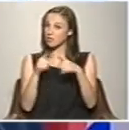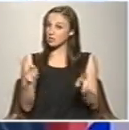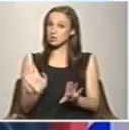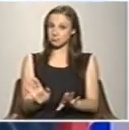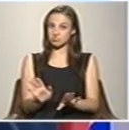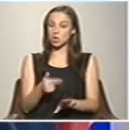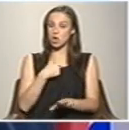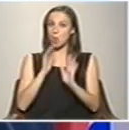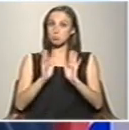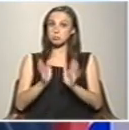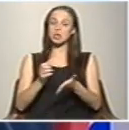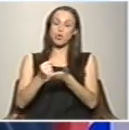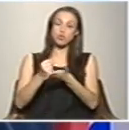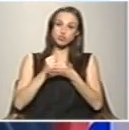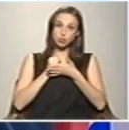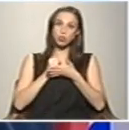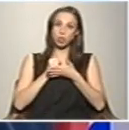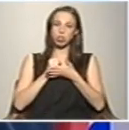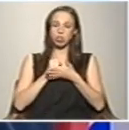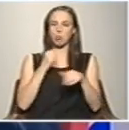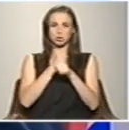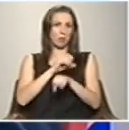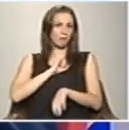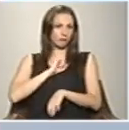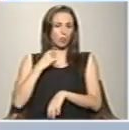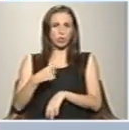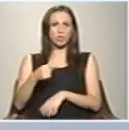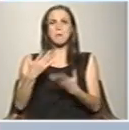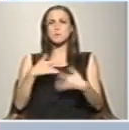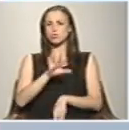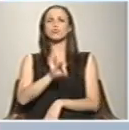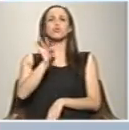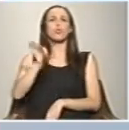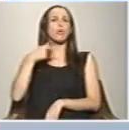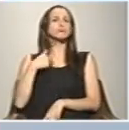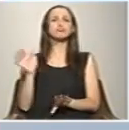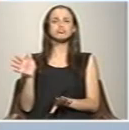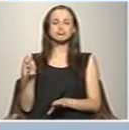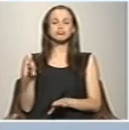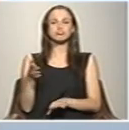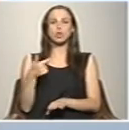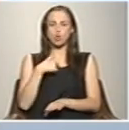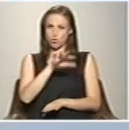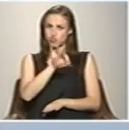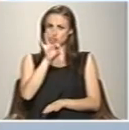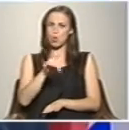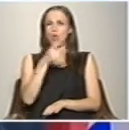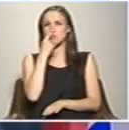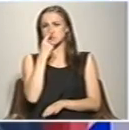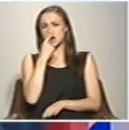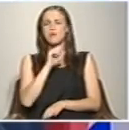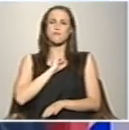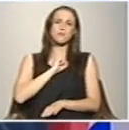de ajuda para fazer um conjunto de tarefas no meu dia-a-dia, mas posso ser eu a escolher essas tarefas. Posso eu escolher em função dos meus gostos, dos